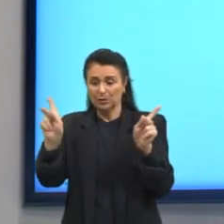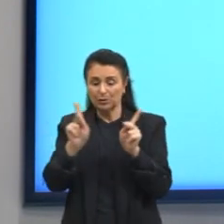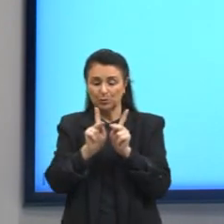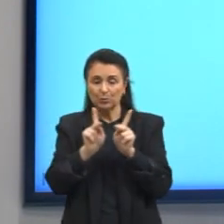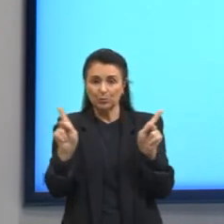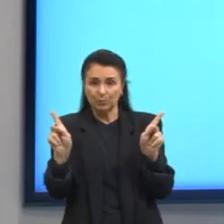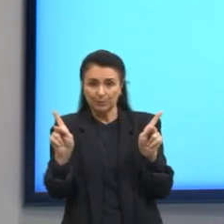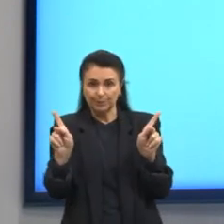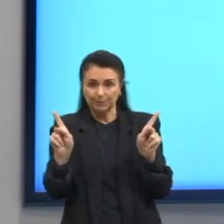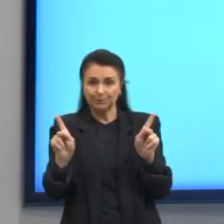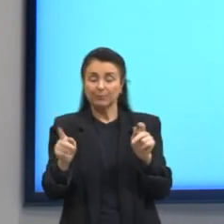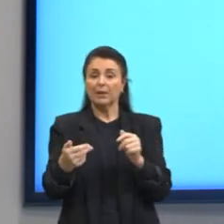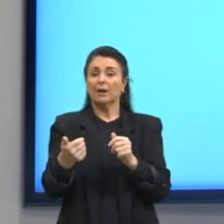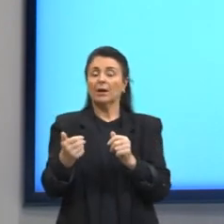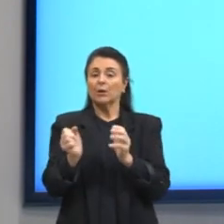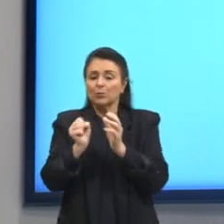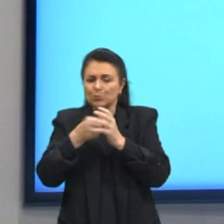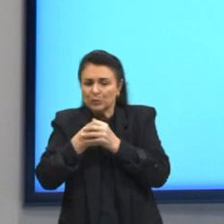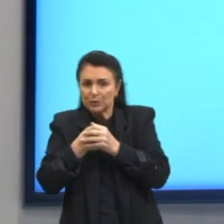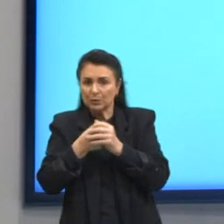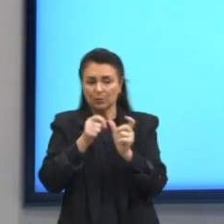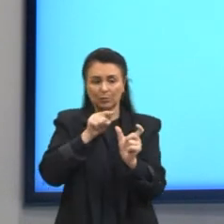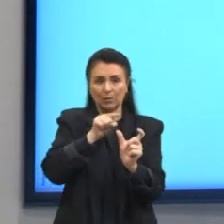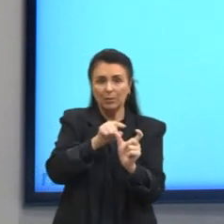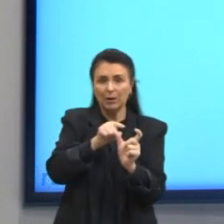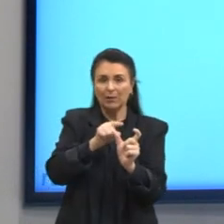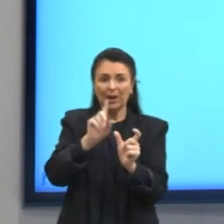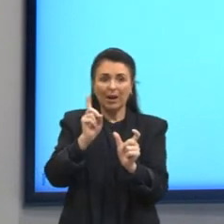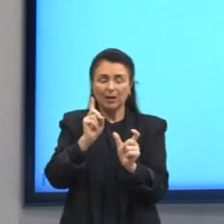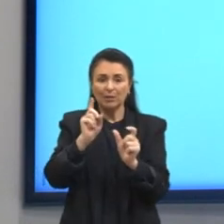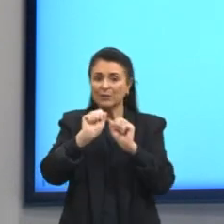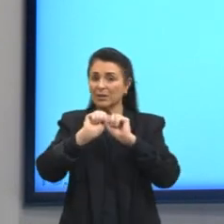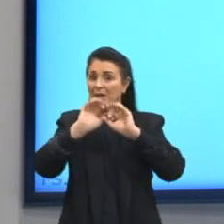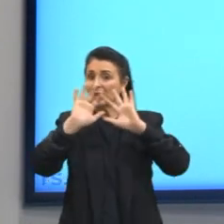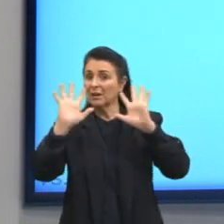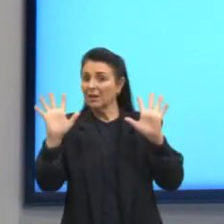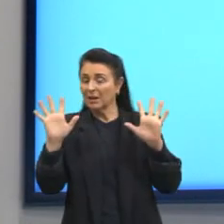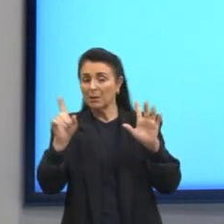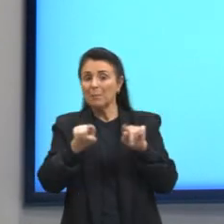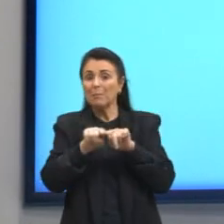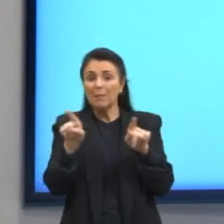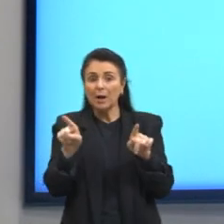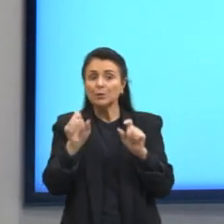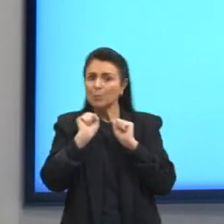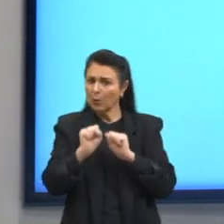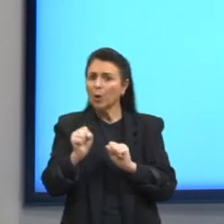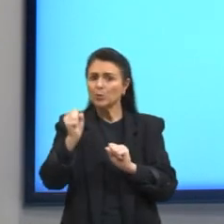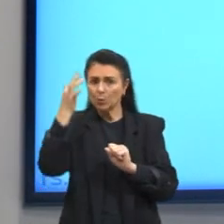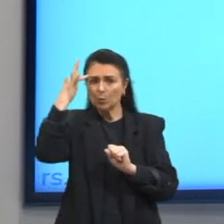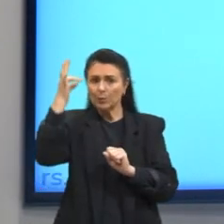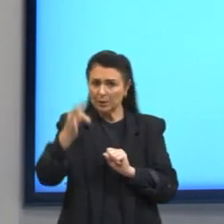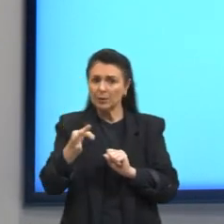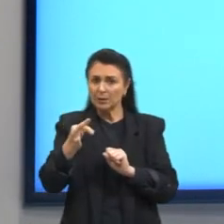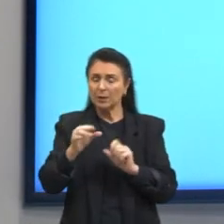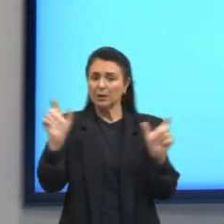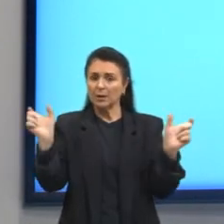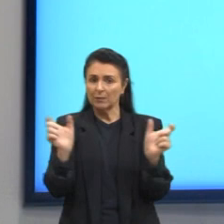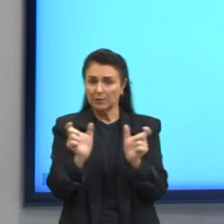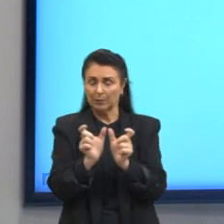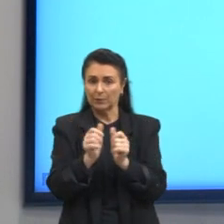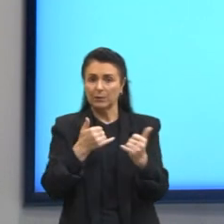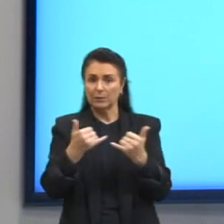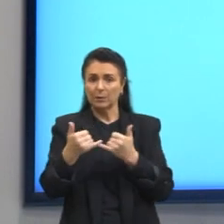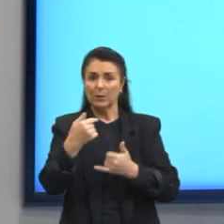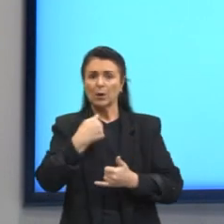do termo fica subentendida sem que isso prejudique a compreensão da sentença exemplo eu gosto de